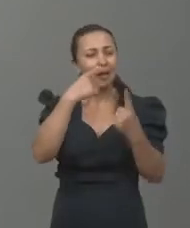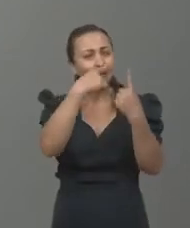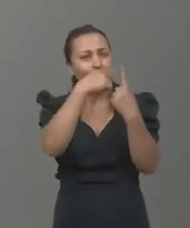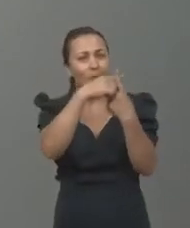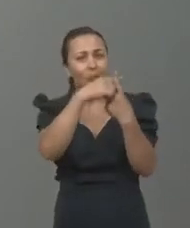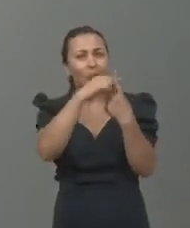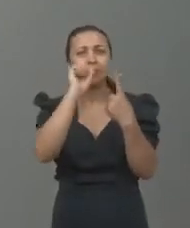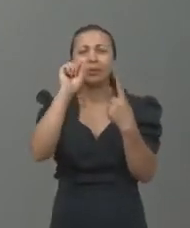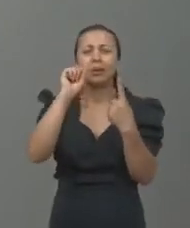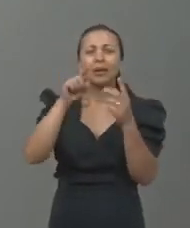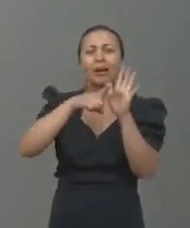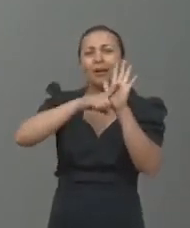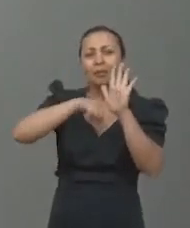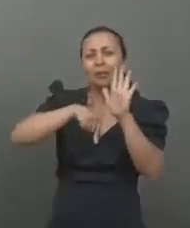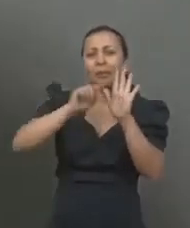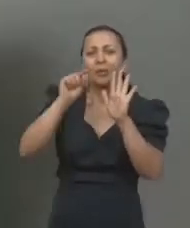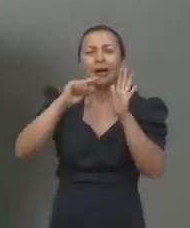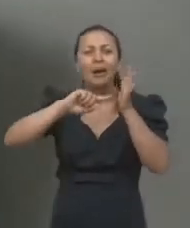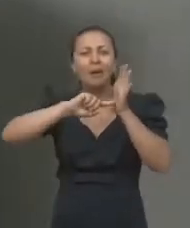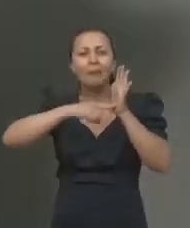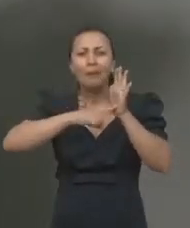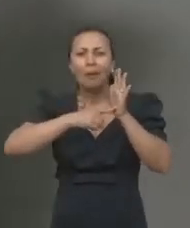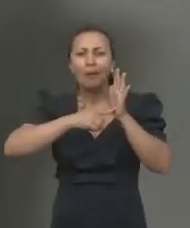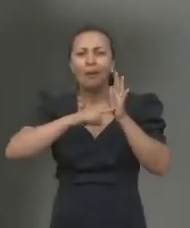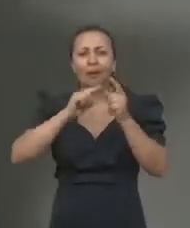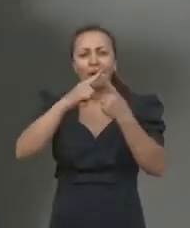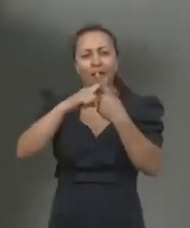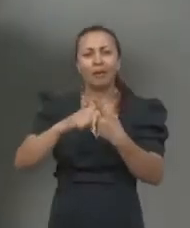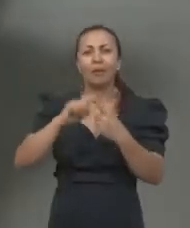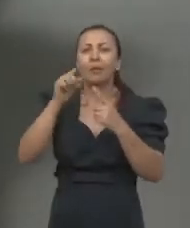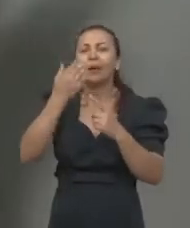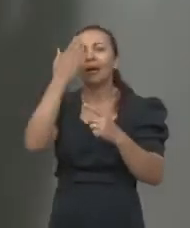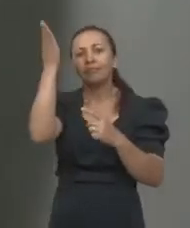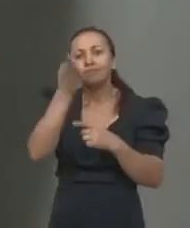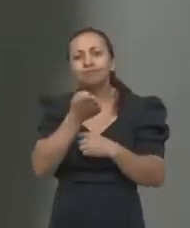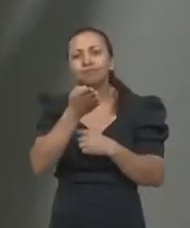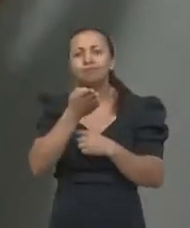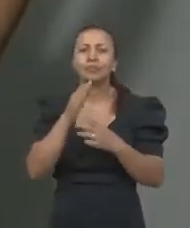soma, o que é uma subtração, o que é uma multiplicação, entender fração.